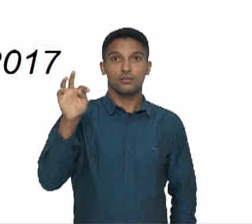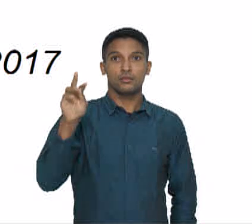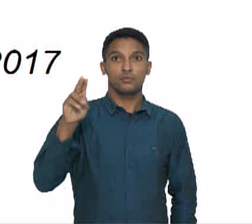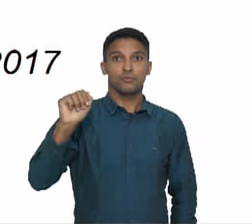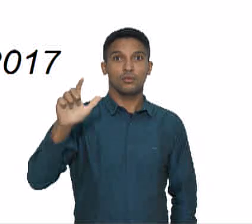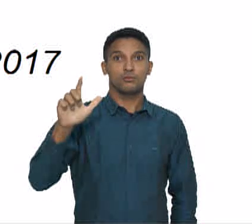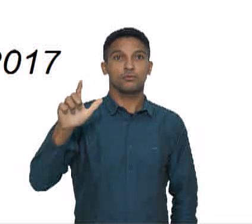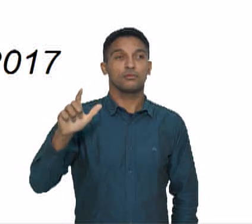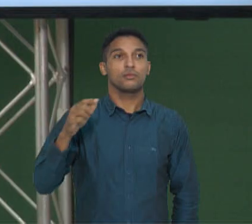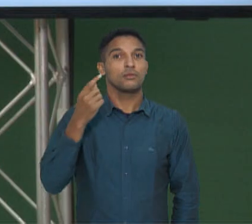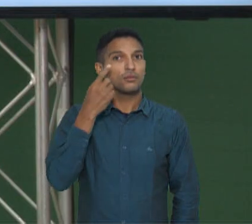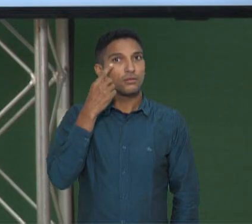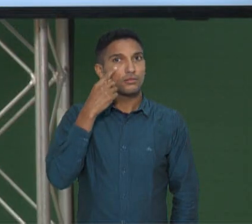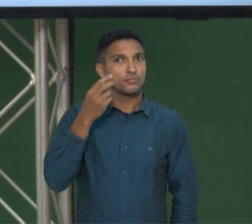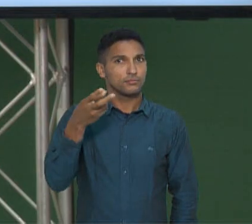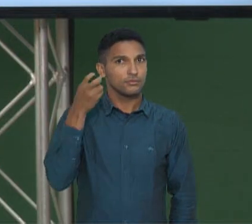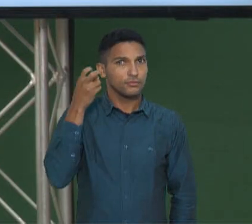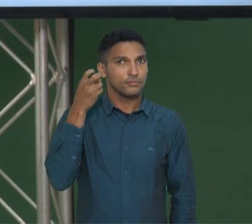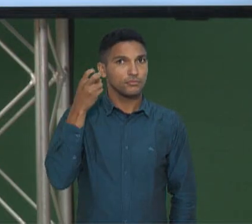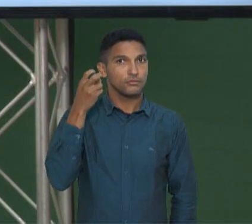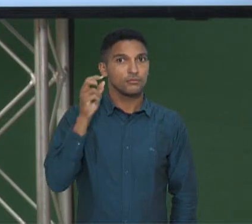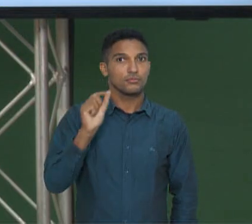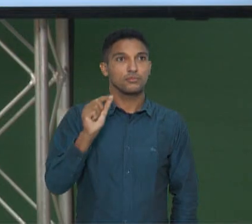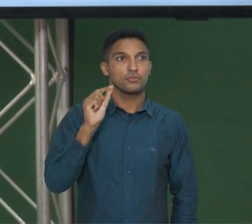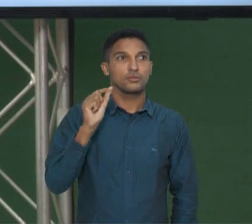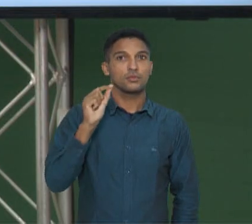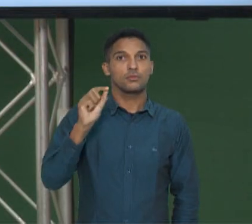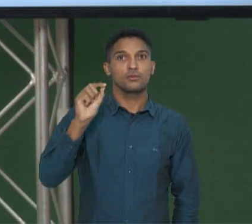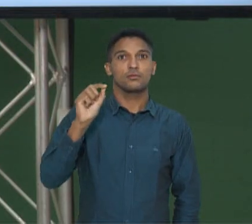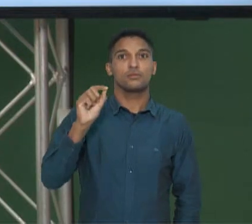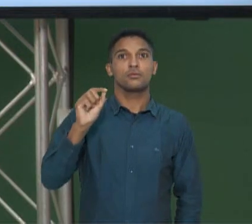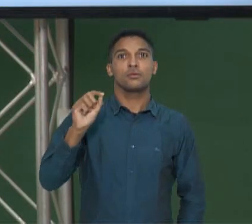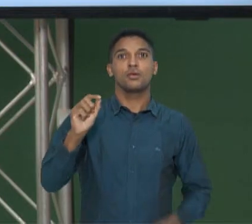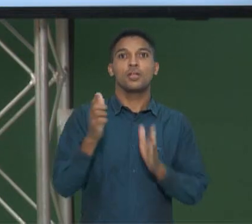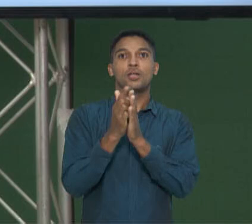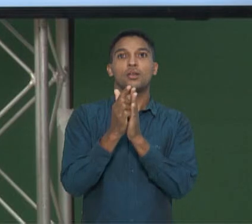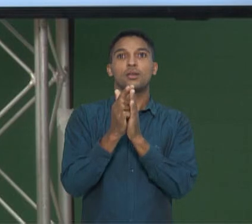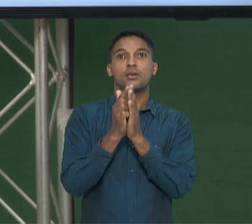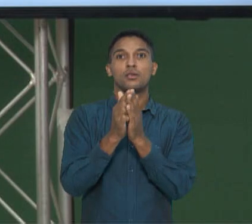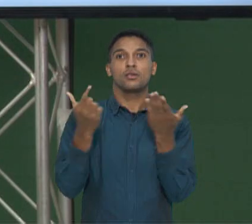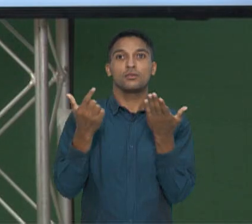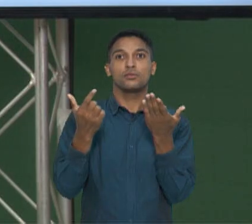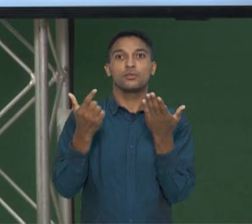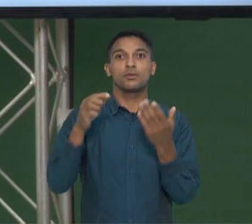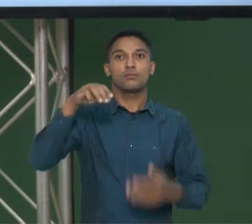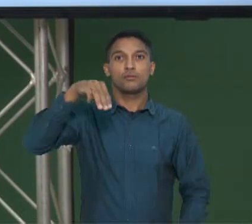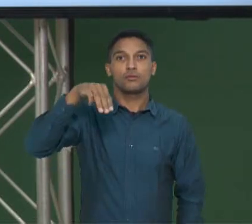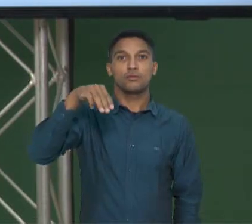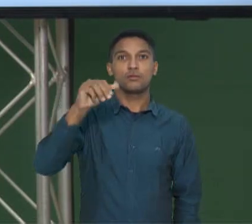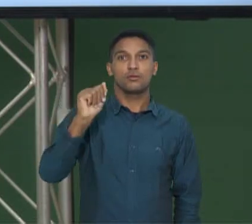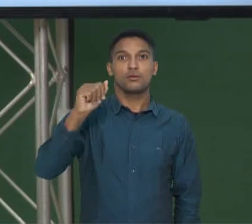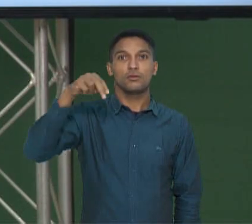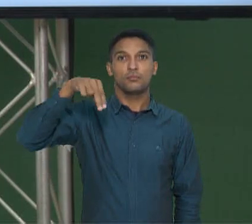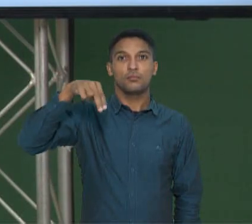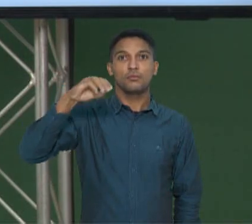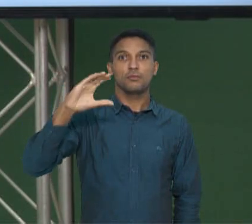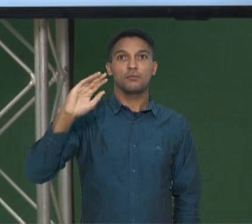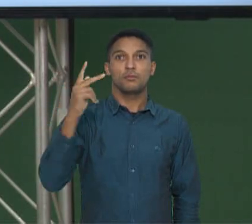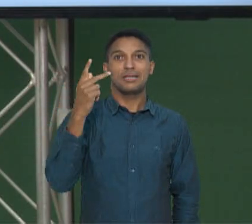se deparado aí com manchetes de jornal. As manchetes, né, que são veiculadas aí